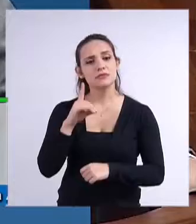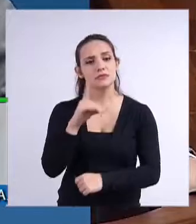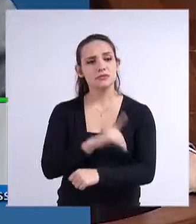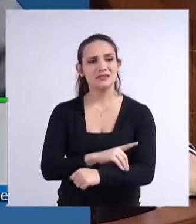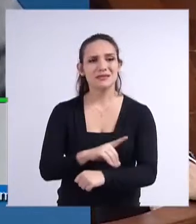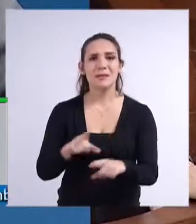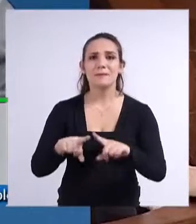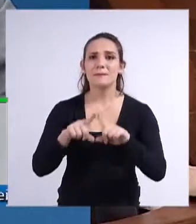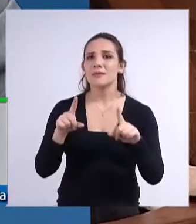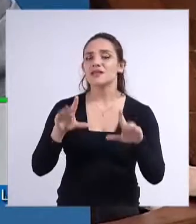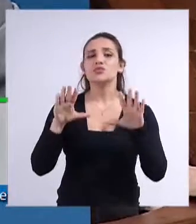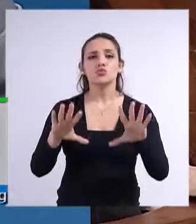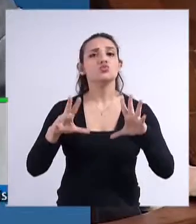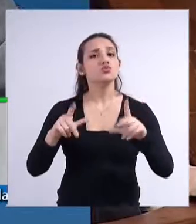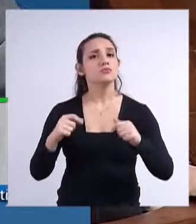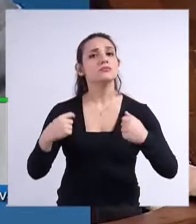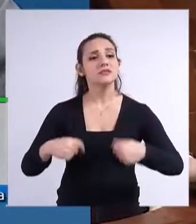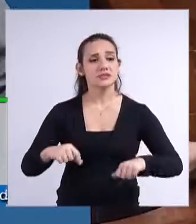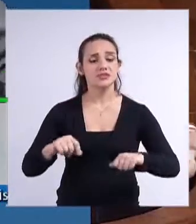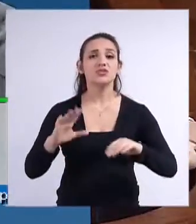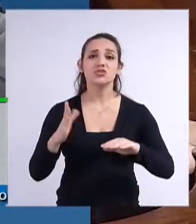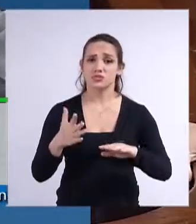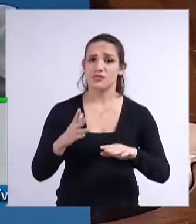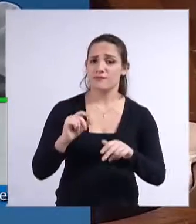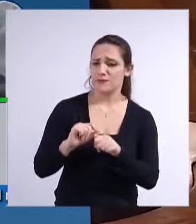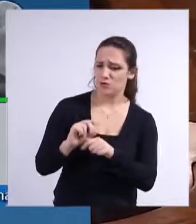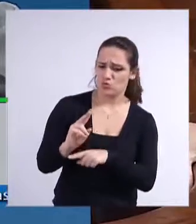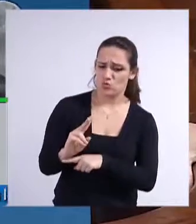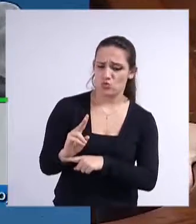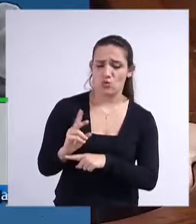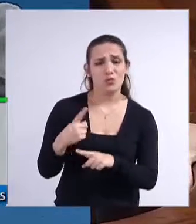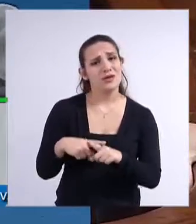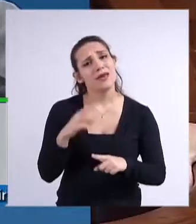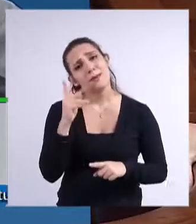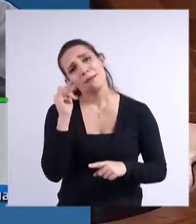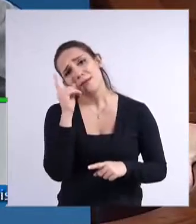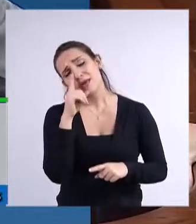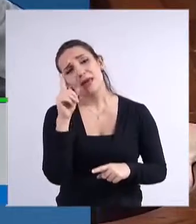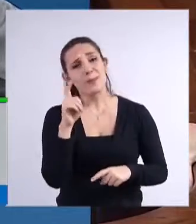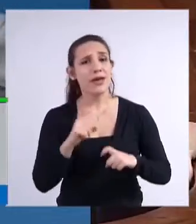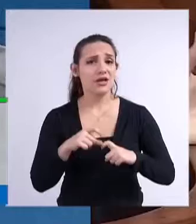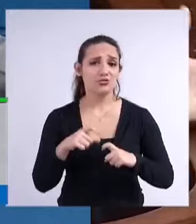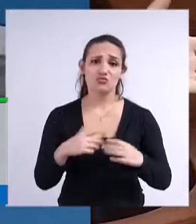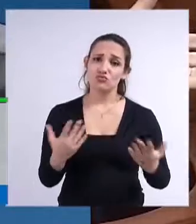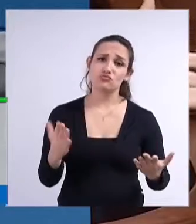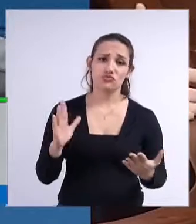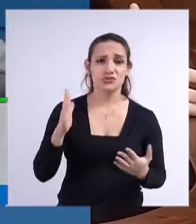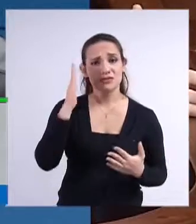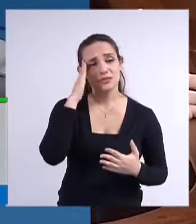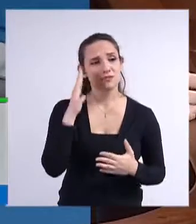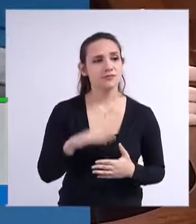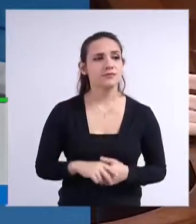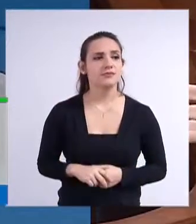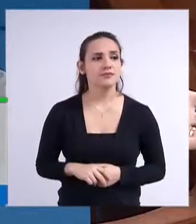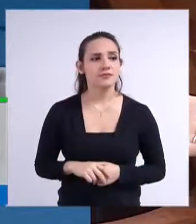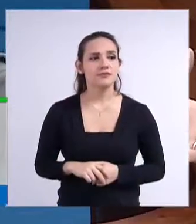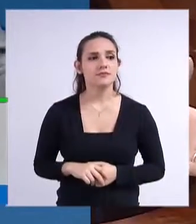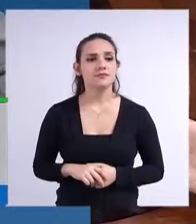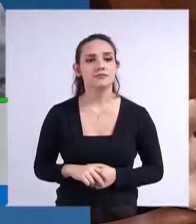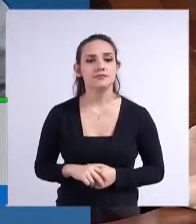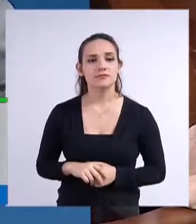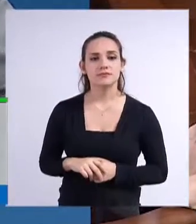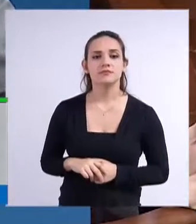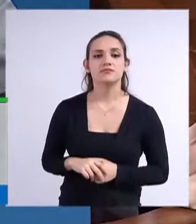todas as devidas providências, até porque os pais são médicos. E ele vem a